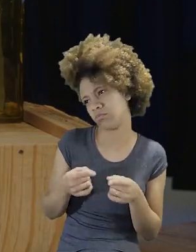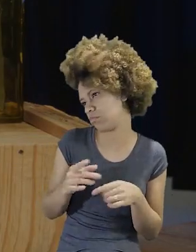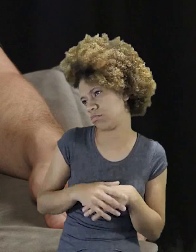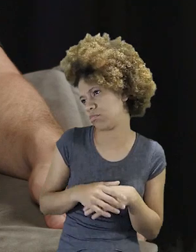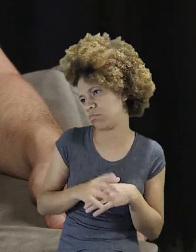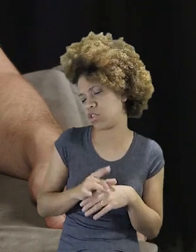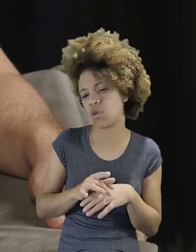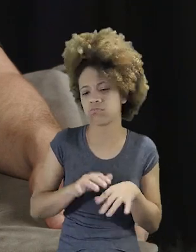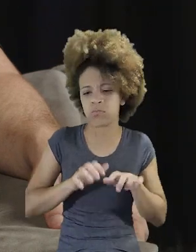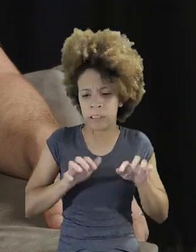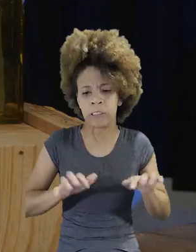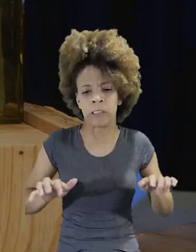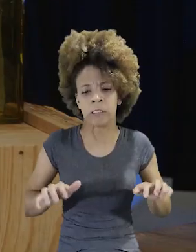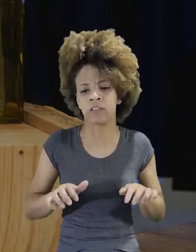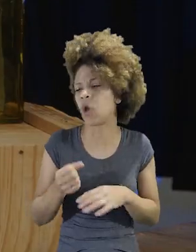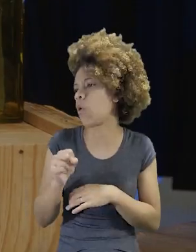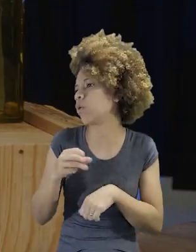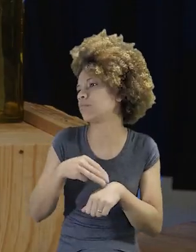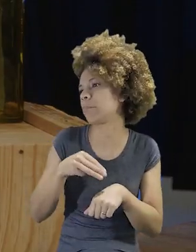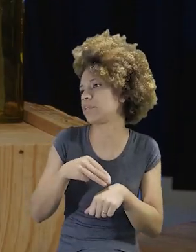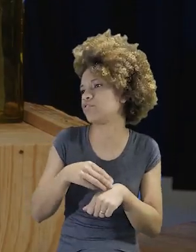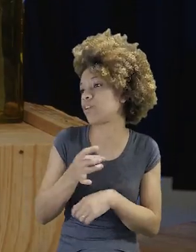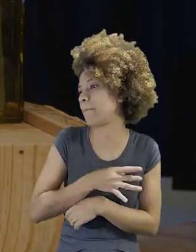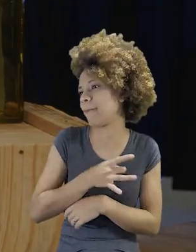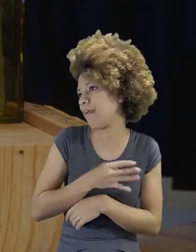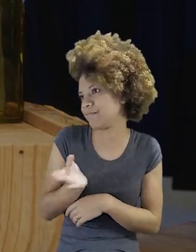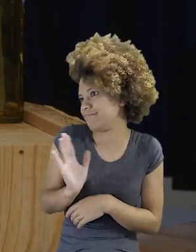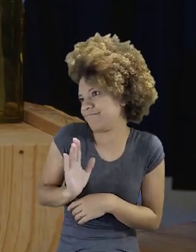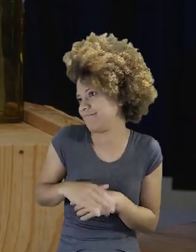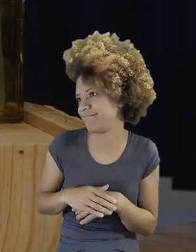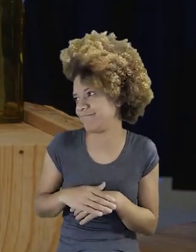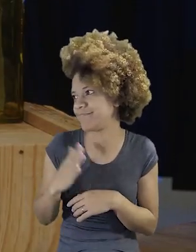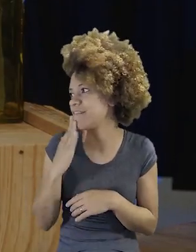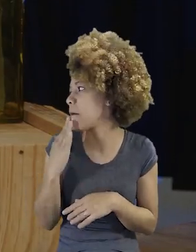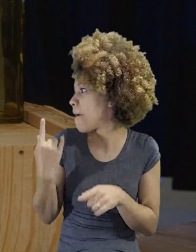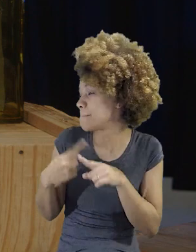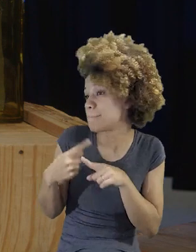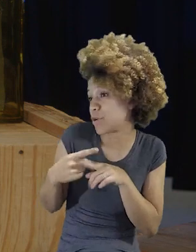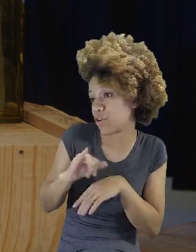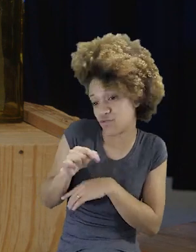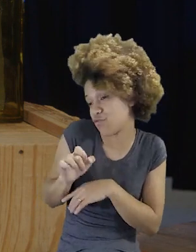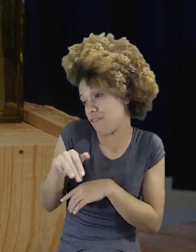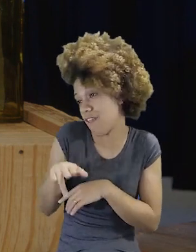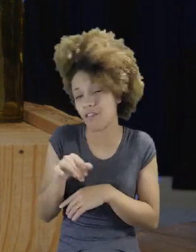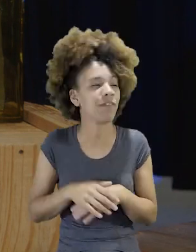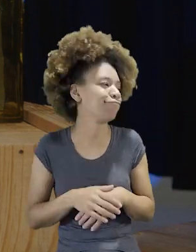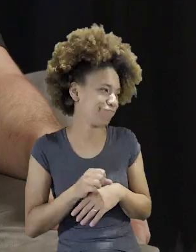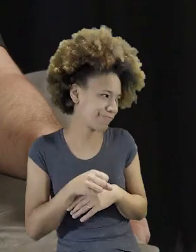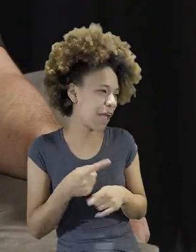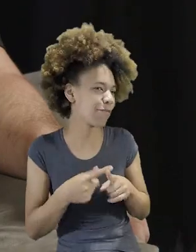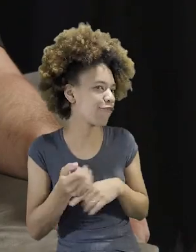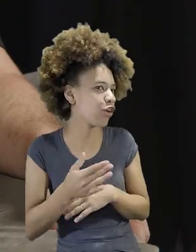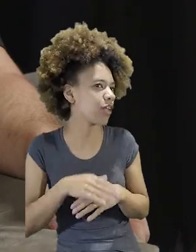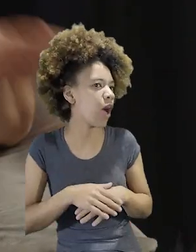aposentar uma música Ela não é uma música ela era o John Lennon falou eu vou botar que 8 minutos de medo tá ligado porque eu sou o